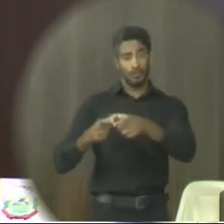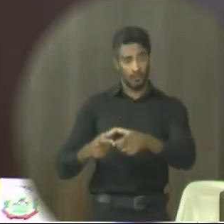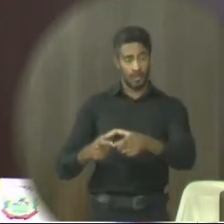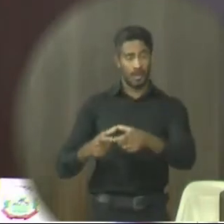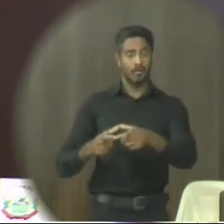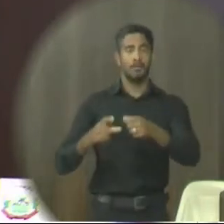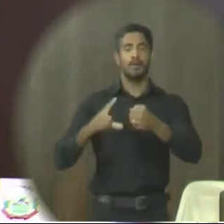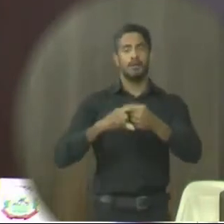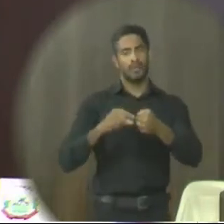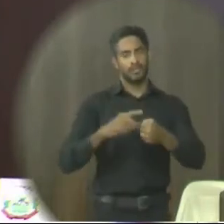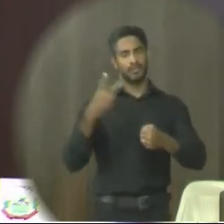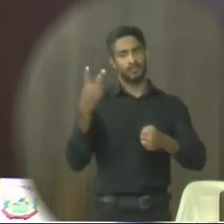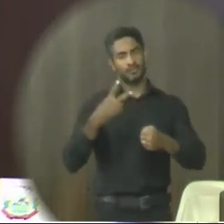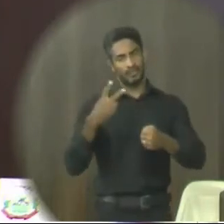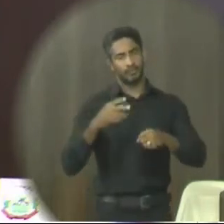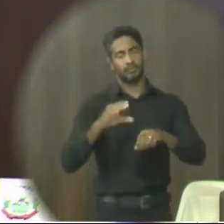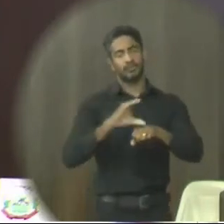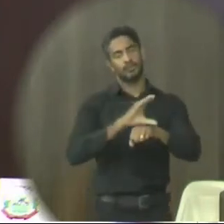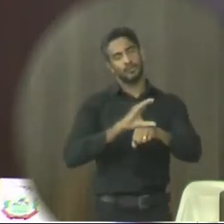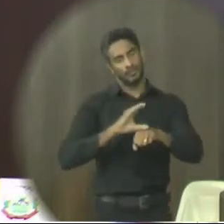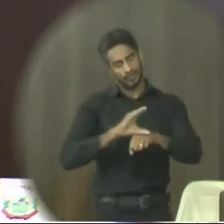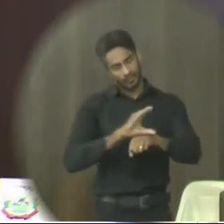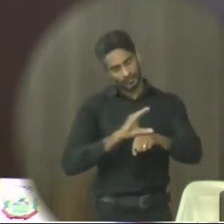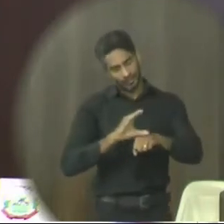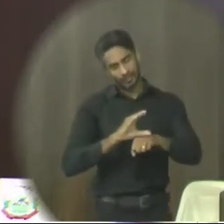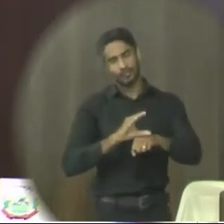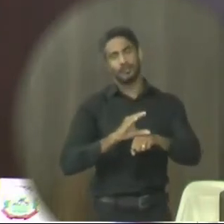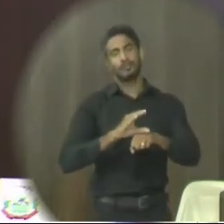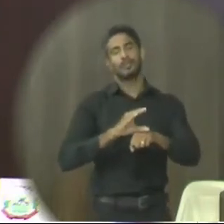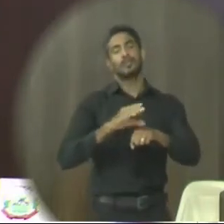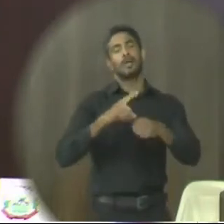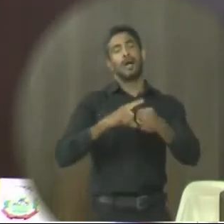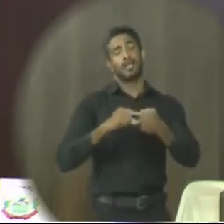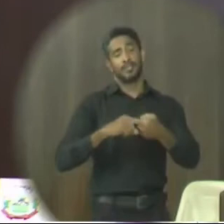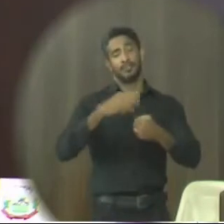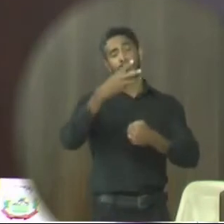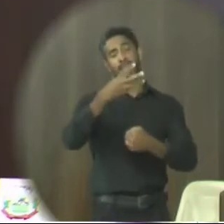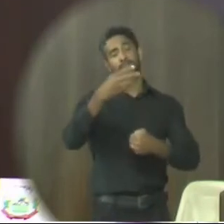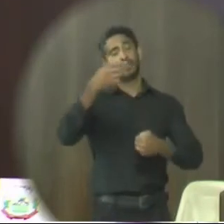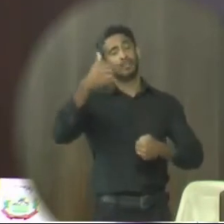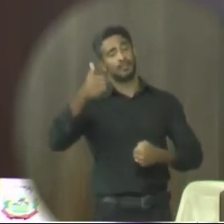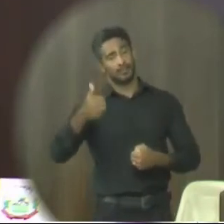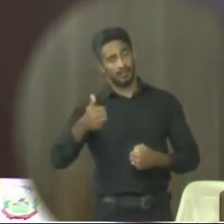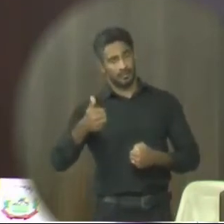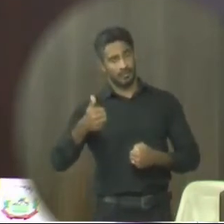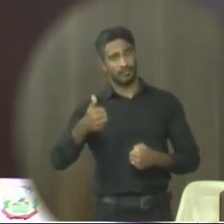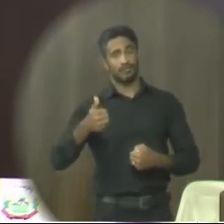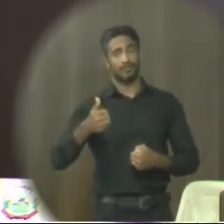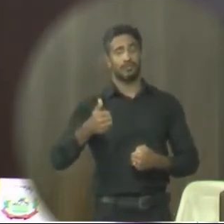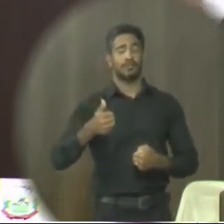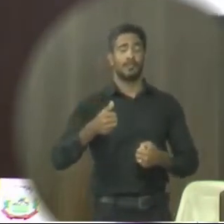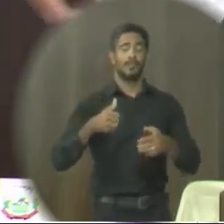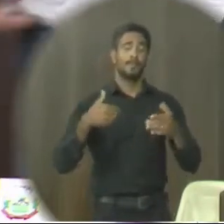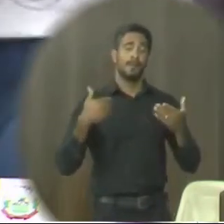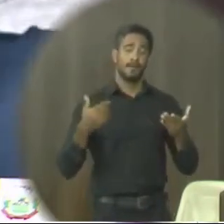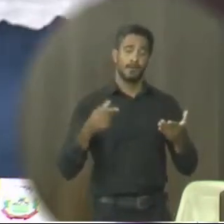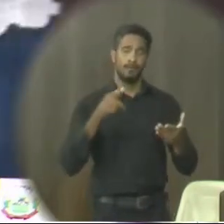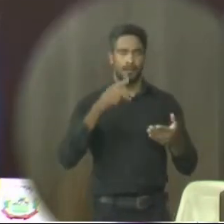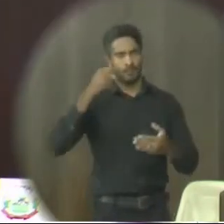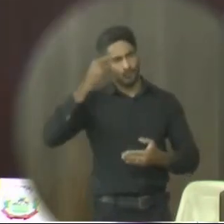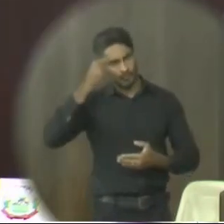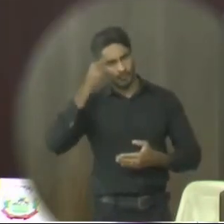está no artigo 2º do Constituinte, do artigo 31, podendo-se ser invalidado pelo